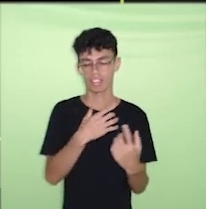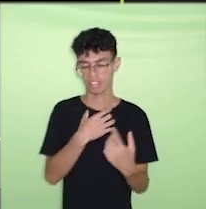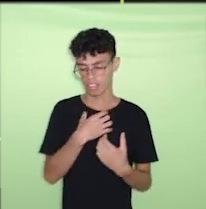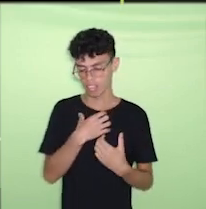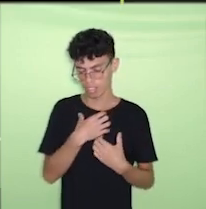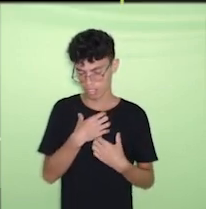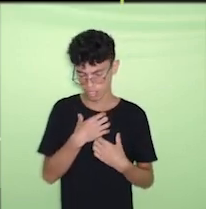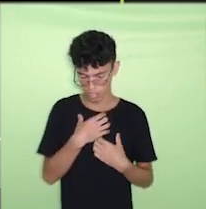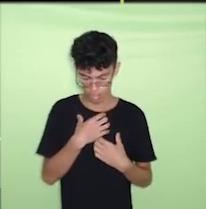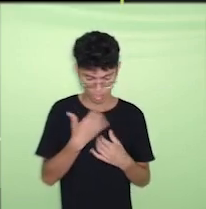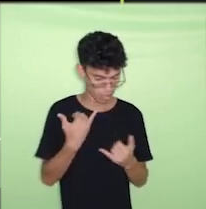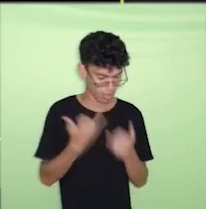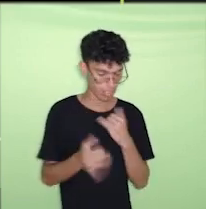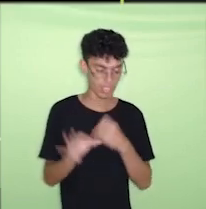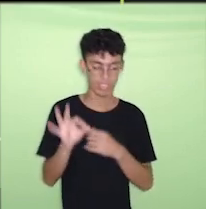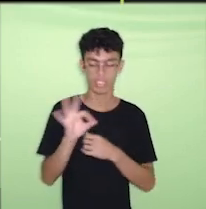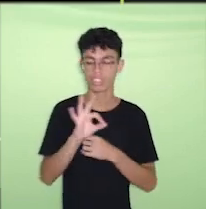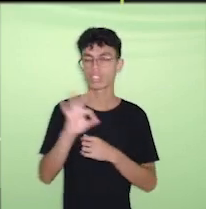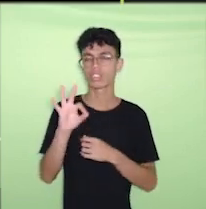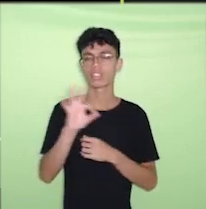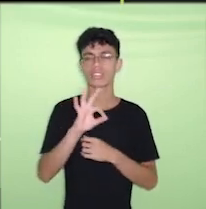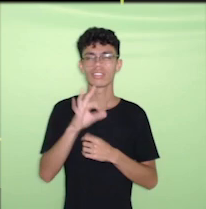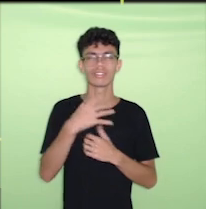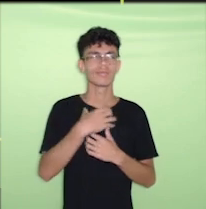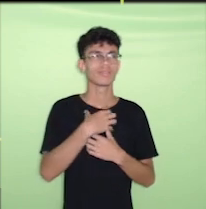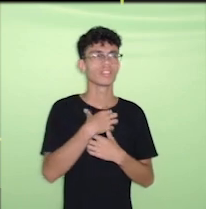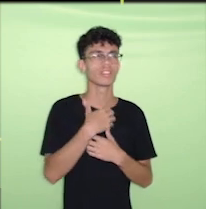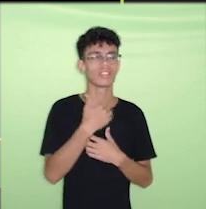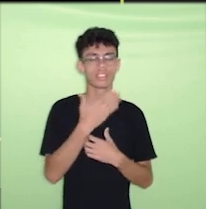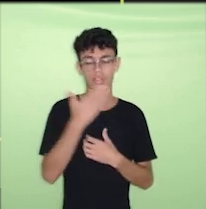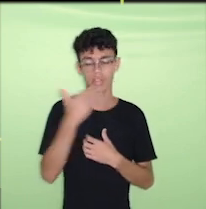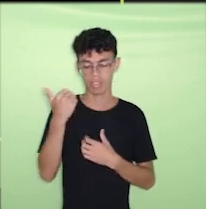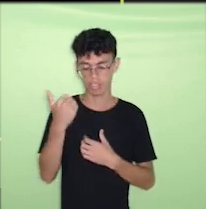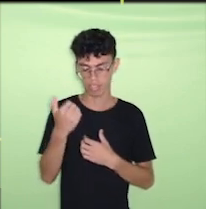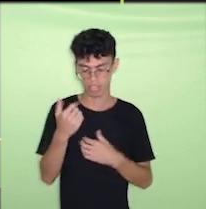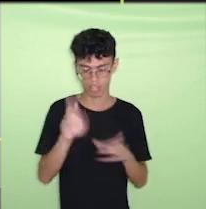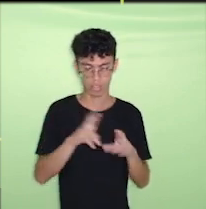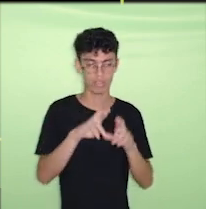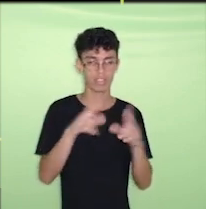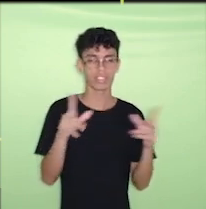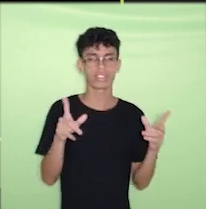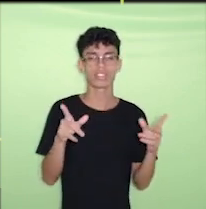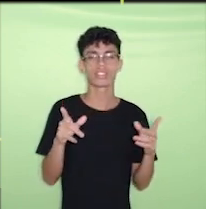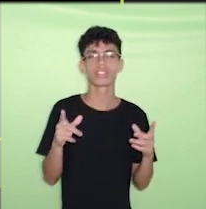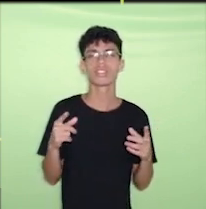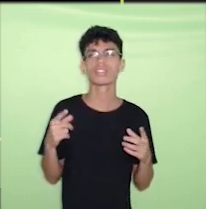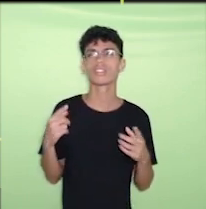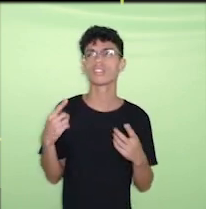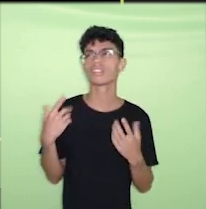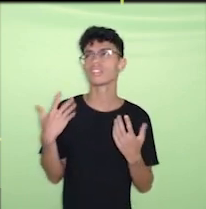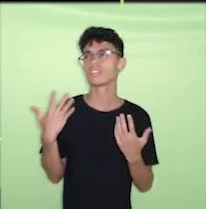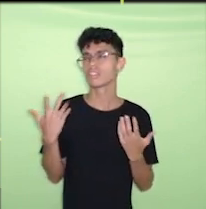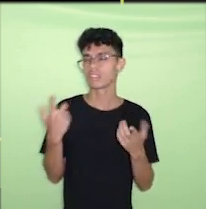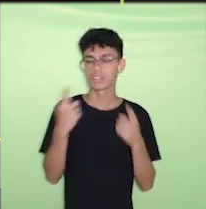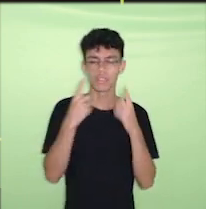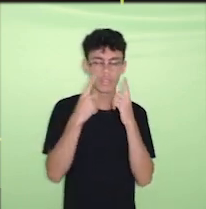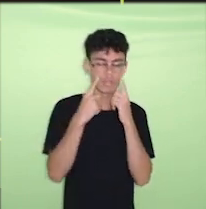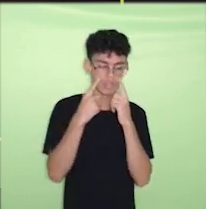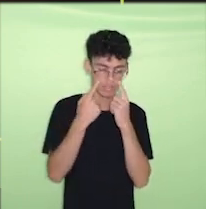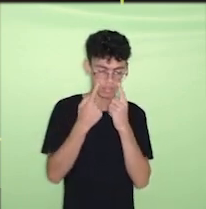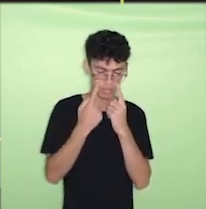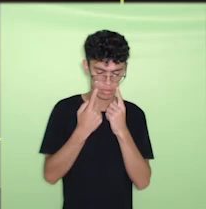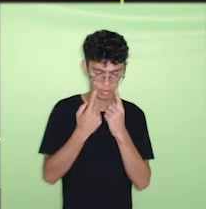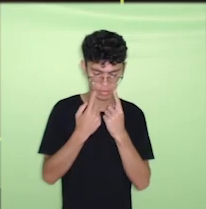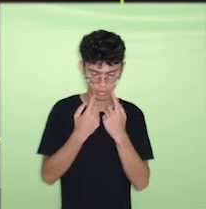me pareço. Sendo quem eu sou, não seria melhor ser diferente? Ter olhos a mais, visíveis e